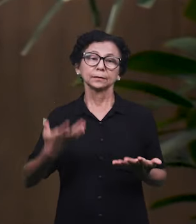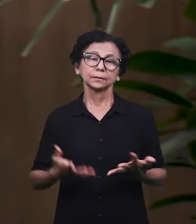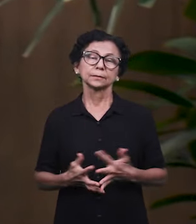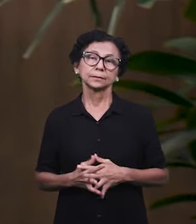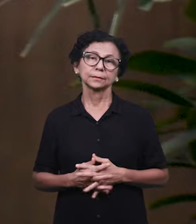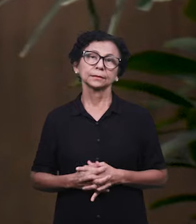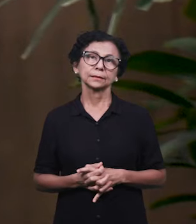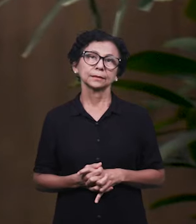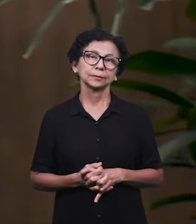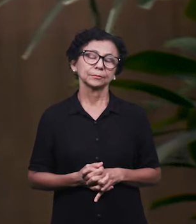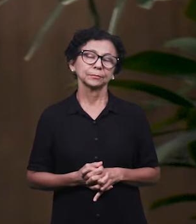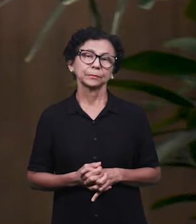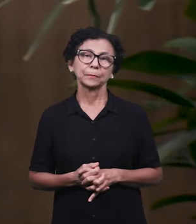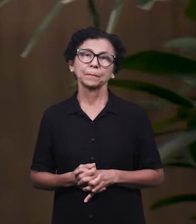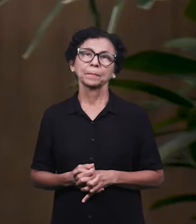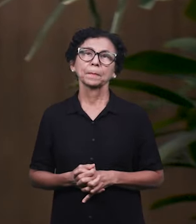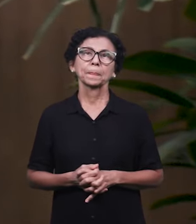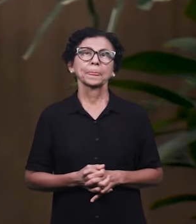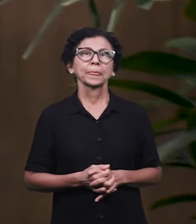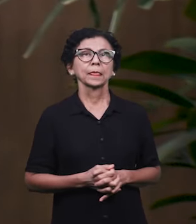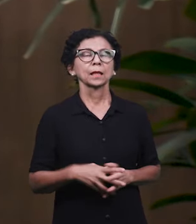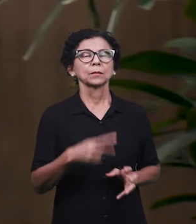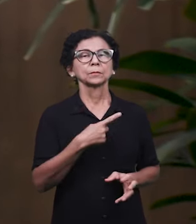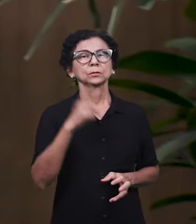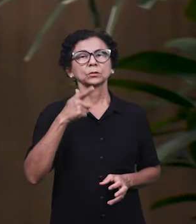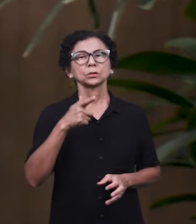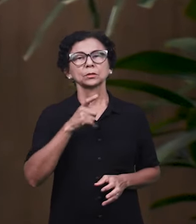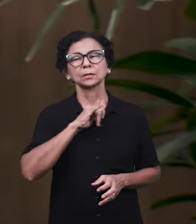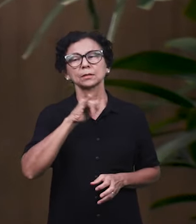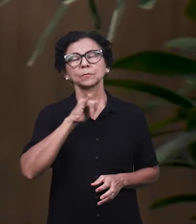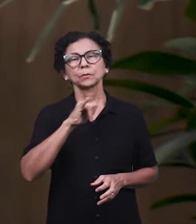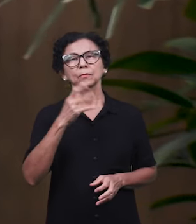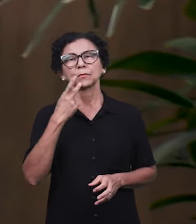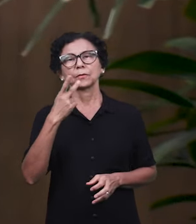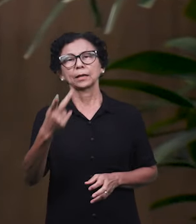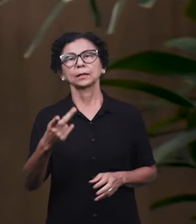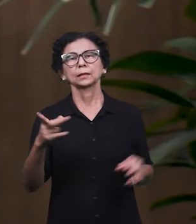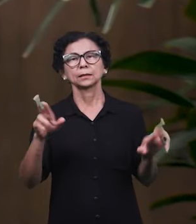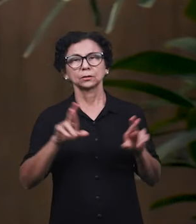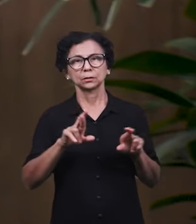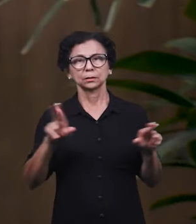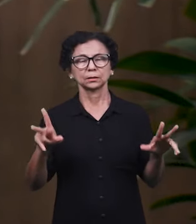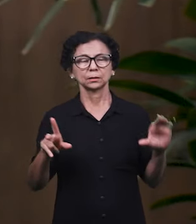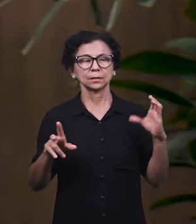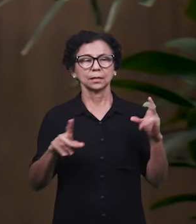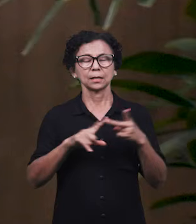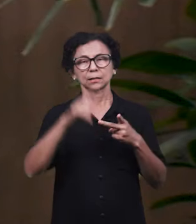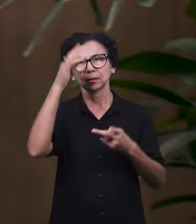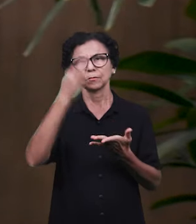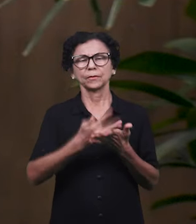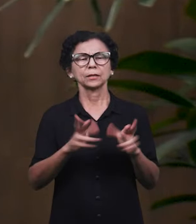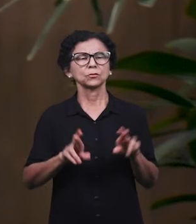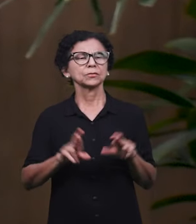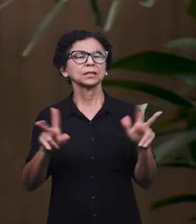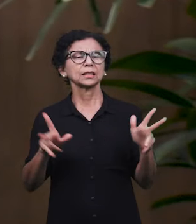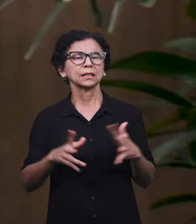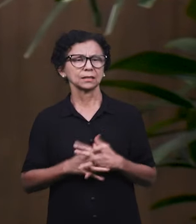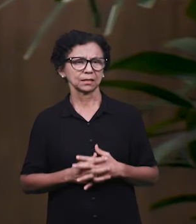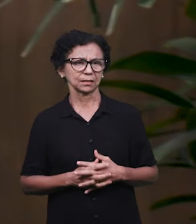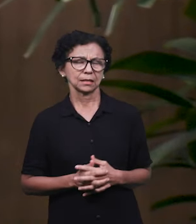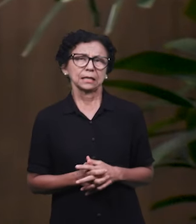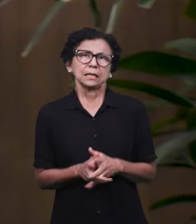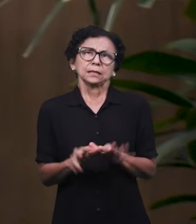isso, a gente entender essa diferença entre o que é ciência e fé. Então é uma coisa muito simples, se a gente fala assim, é simples,